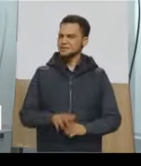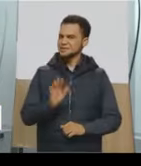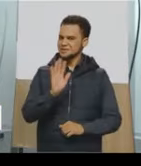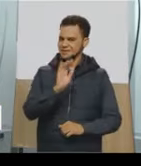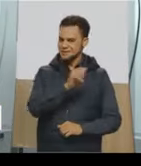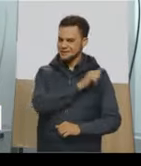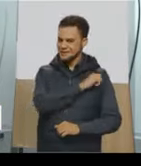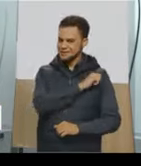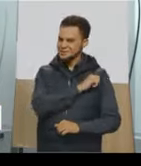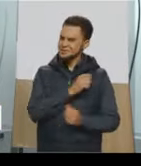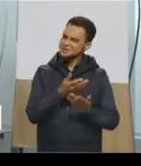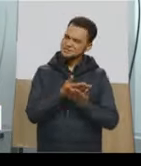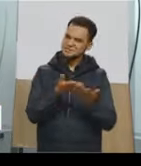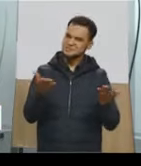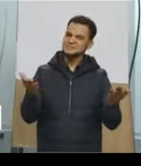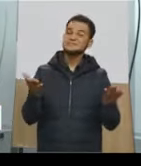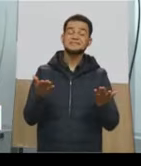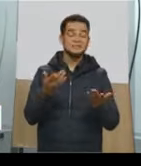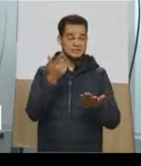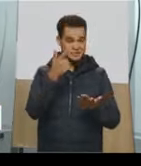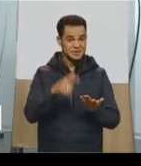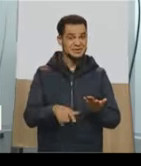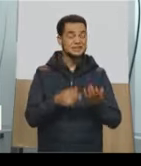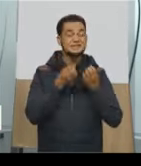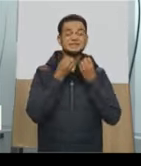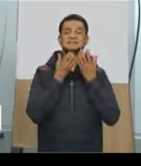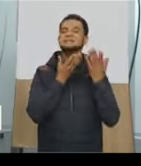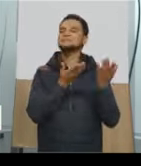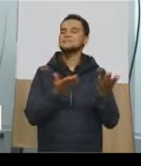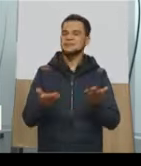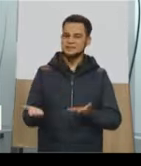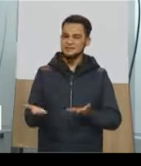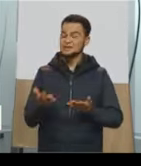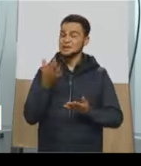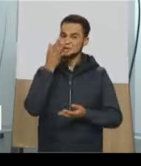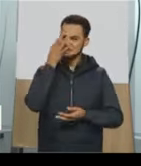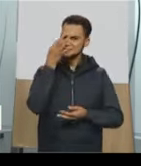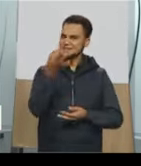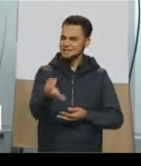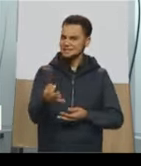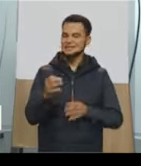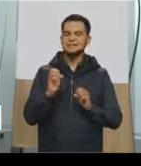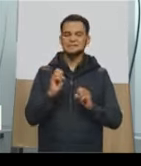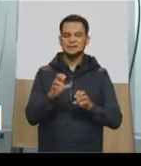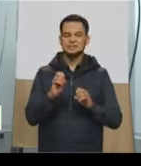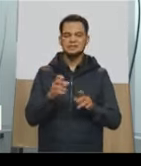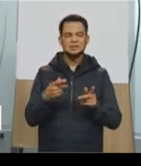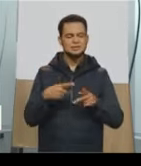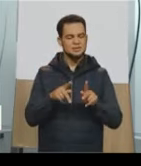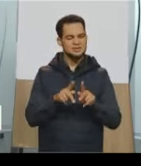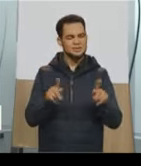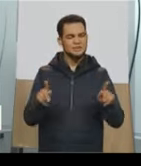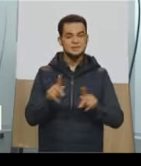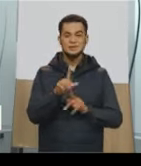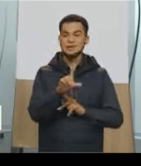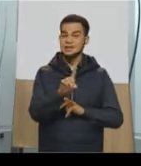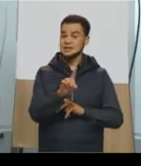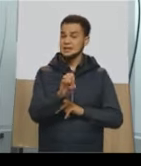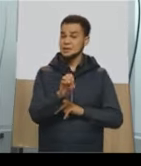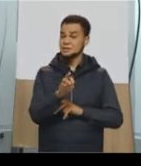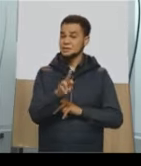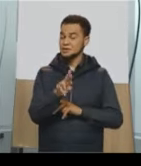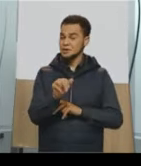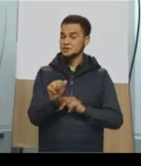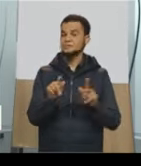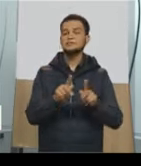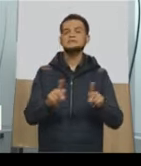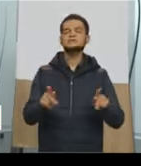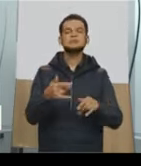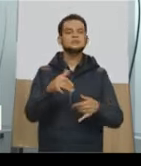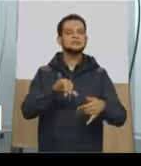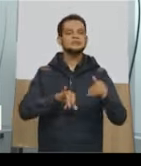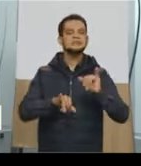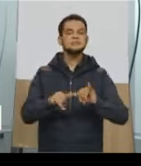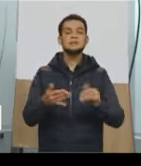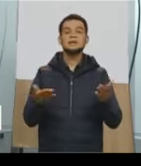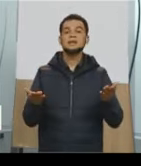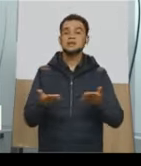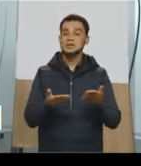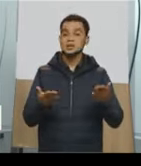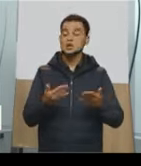Olá, aluno, olá, aluna, sejam mais uma vez bem-vindos ao Se Liga na Educação. Eu sou a professora Débora, professora de Química, e hoje nós vamos